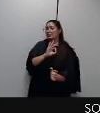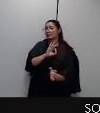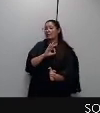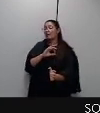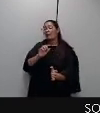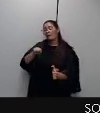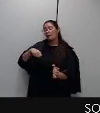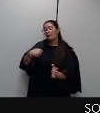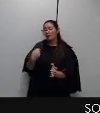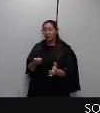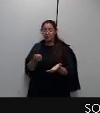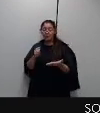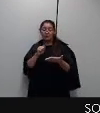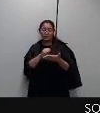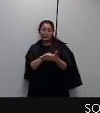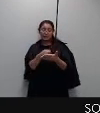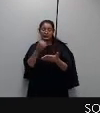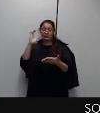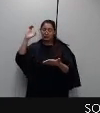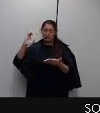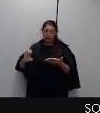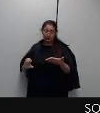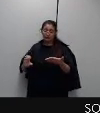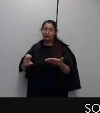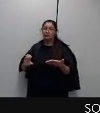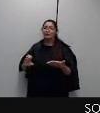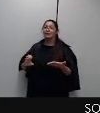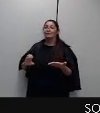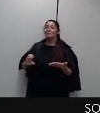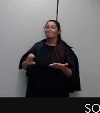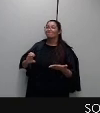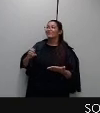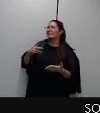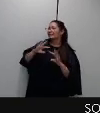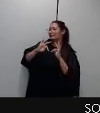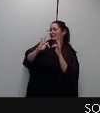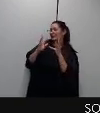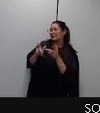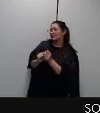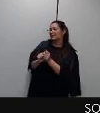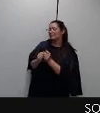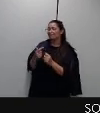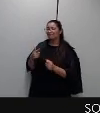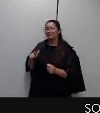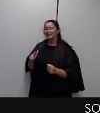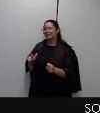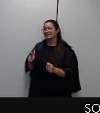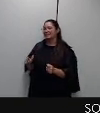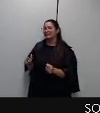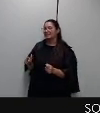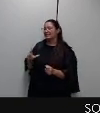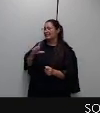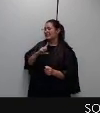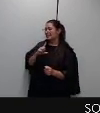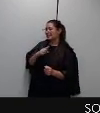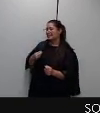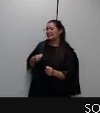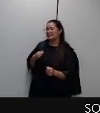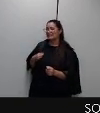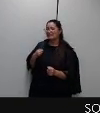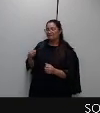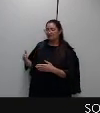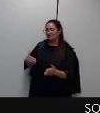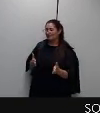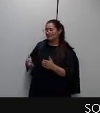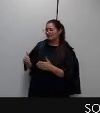crédito no processo falimentar tempo todo o conteúdo em viável a coexistência das vezes apontadas e Por